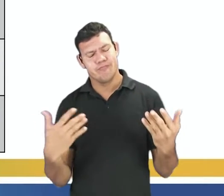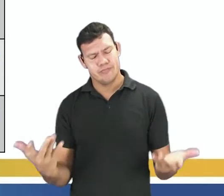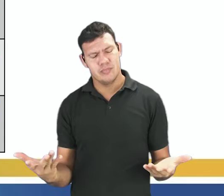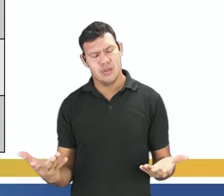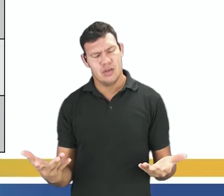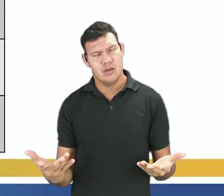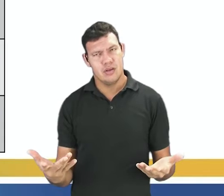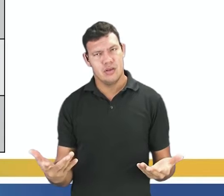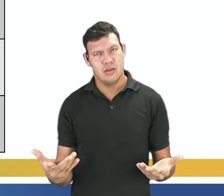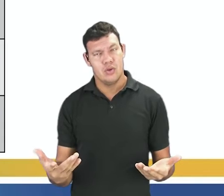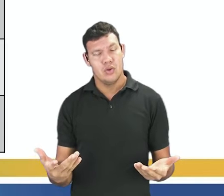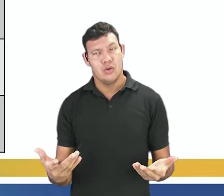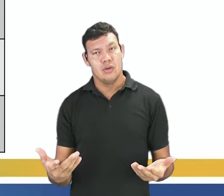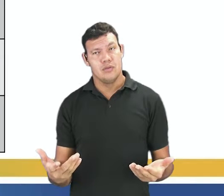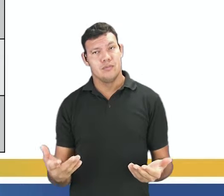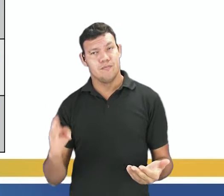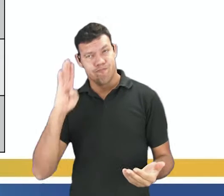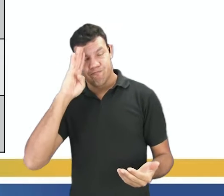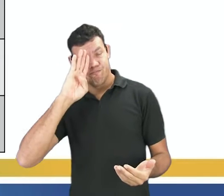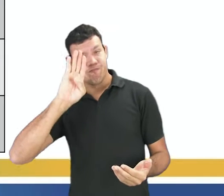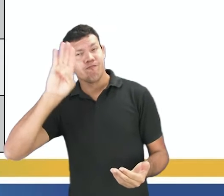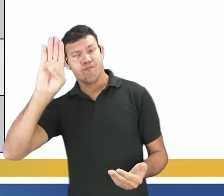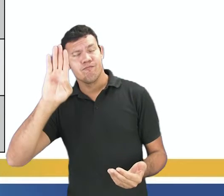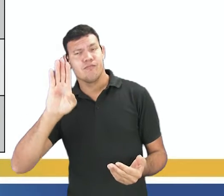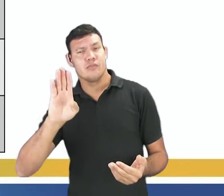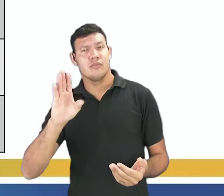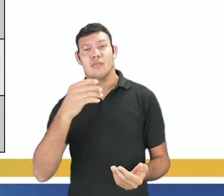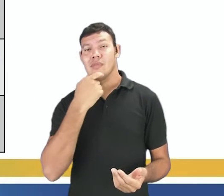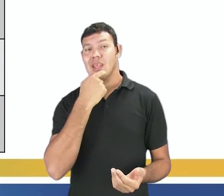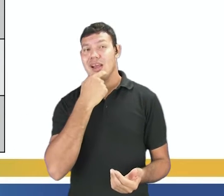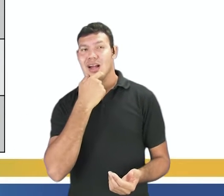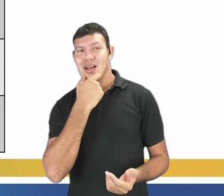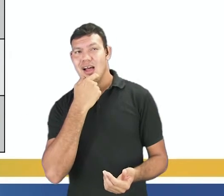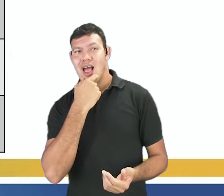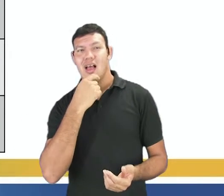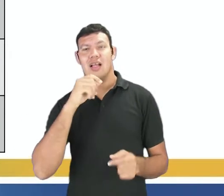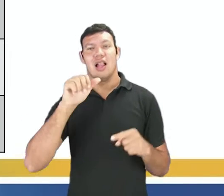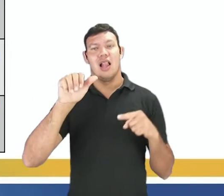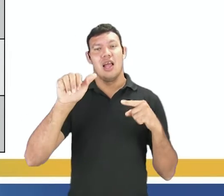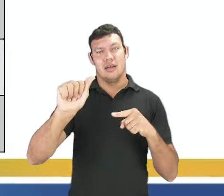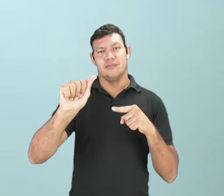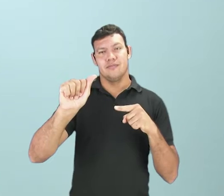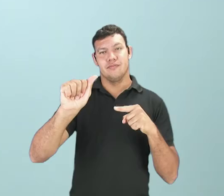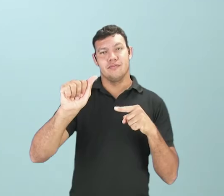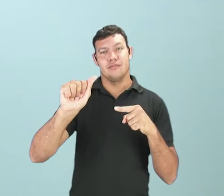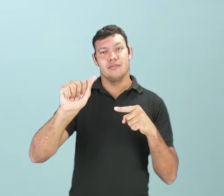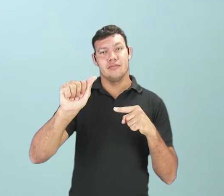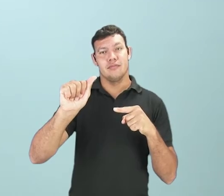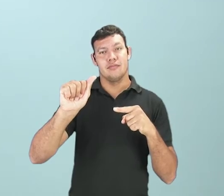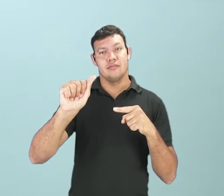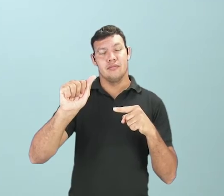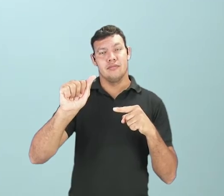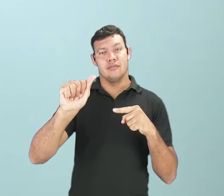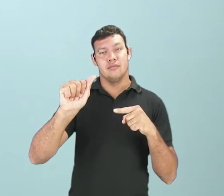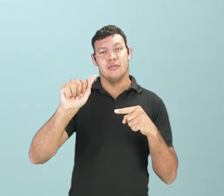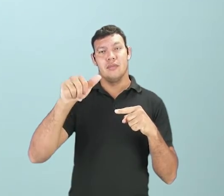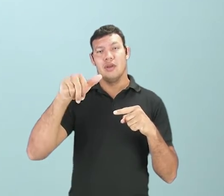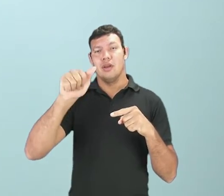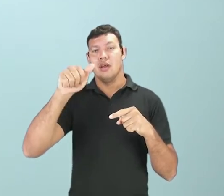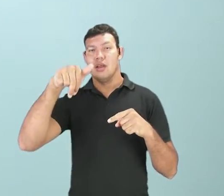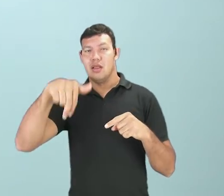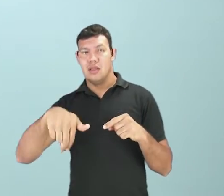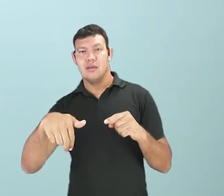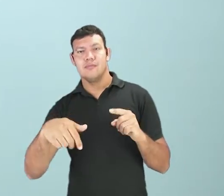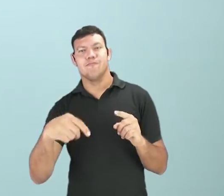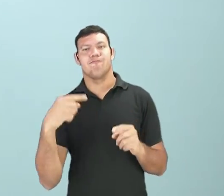vale ressaltar. Nós utilizamos em inglês a e an apenas para o singular. Em português é equivalente a